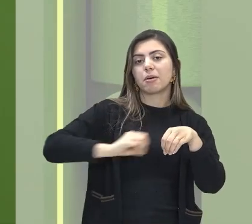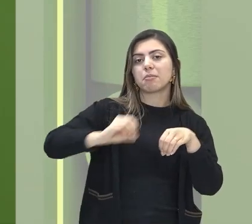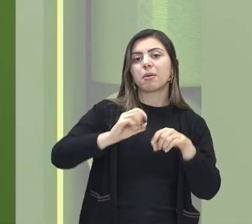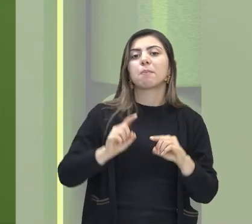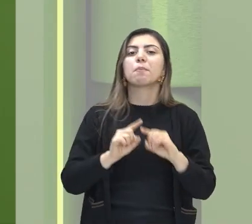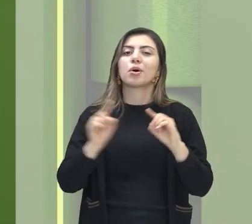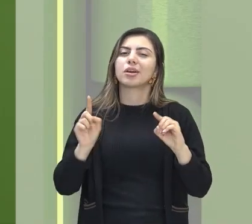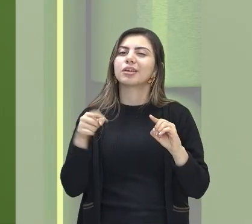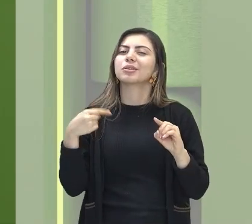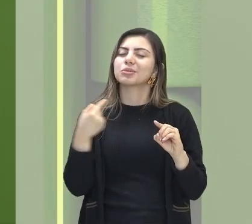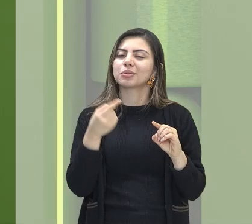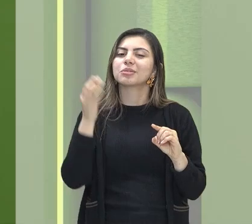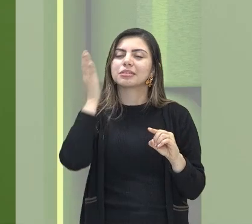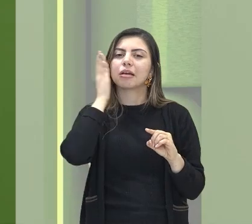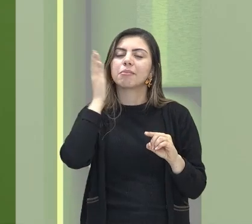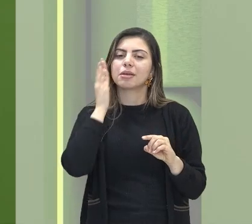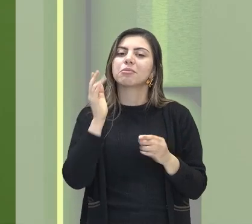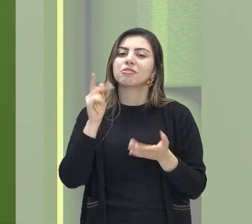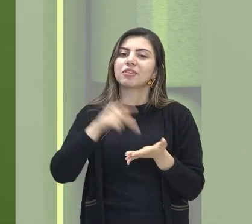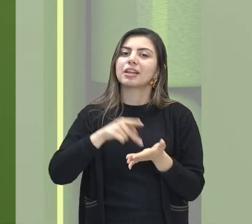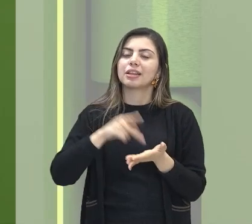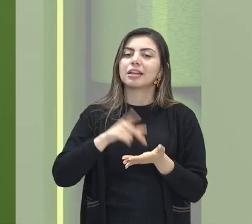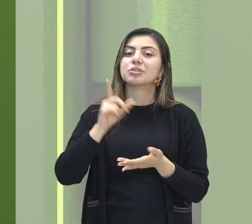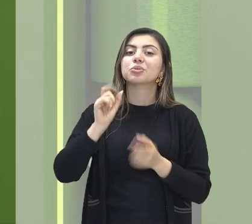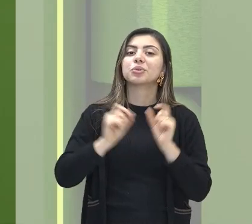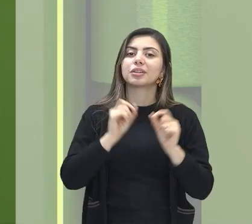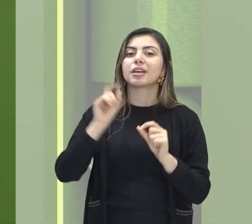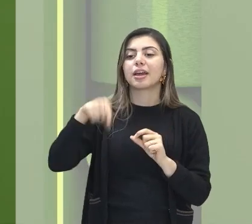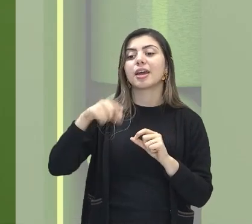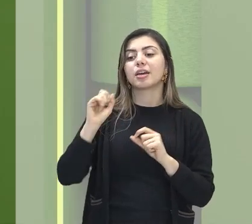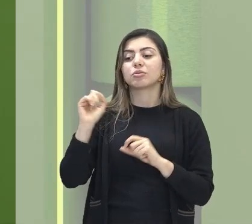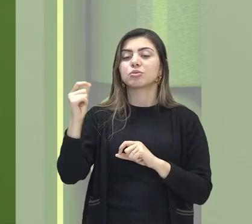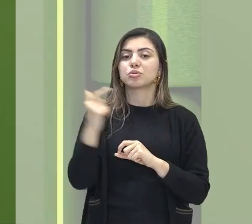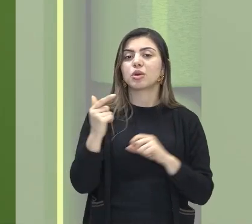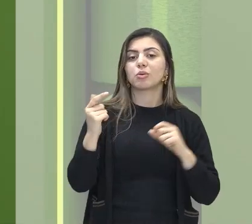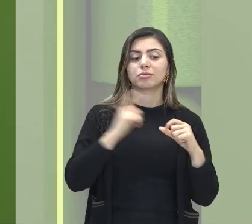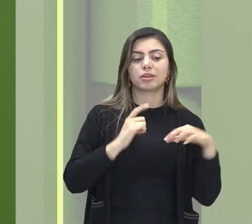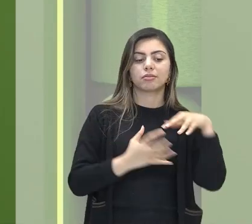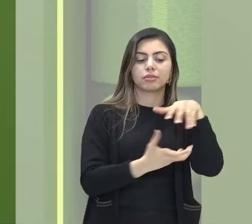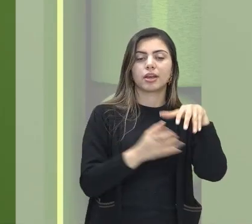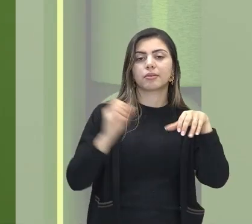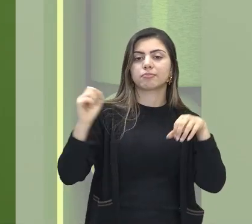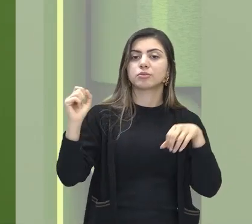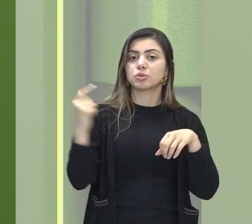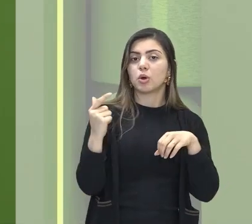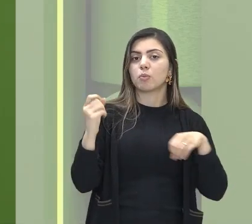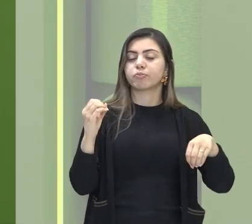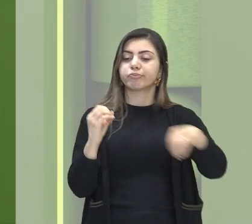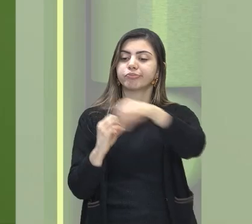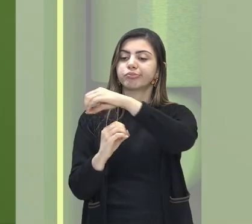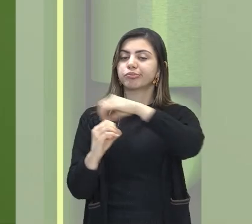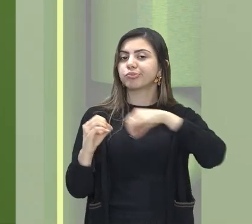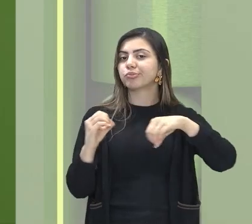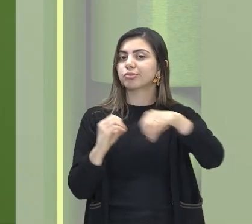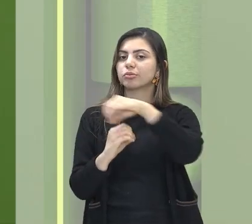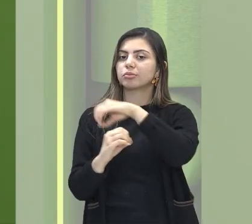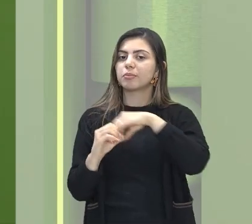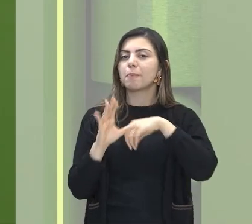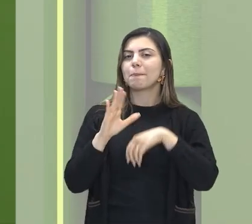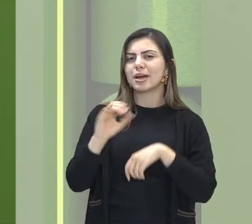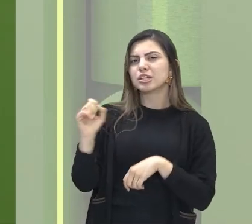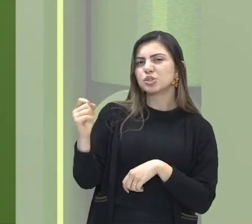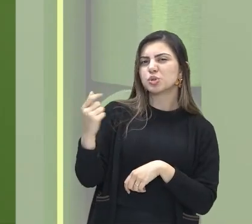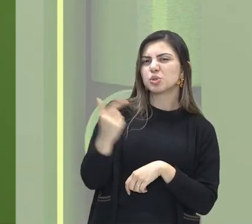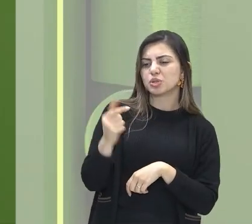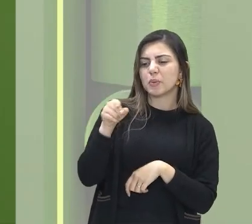a gente já aceita que quem está girando em torno do Sol é a Terra. Só que o Sol não está fixo também, tá, pessoal? Né?